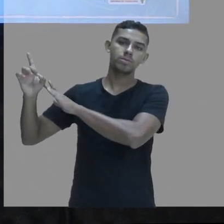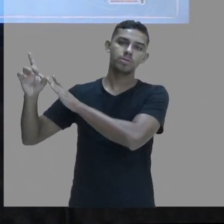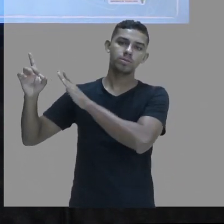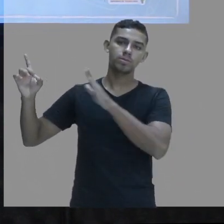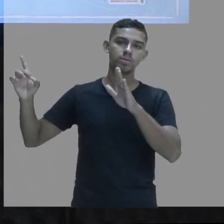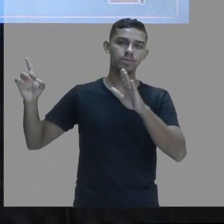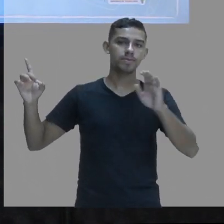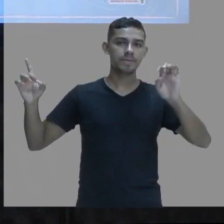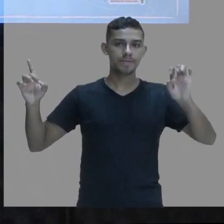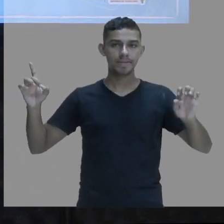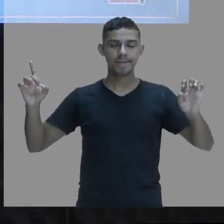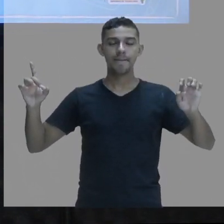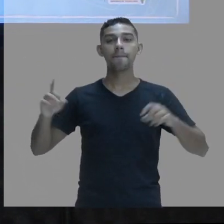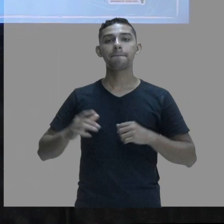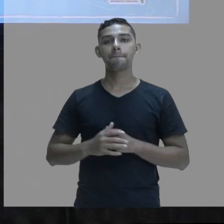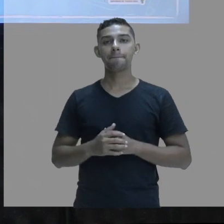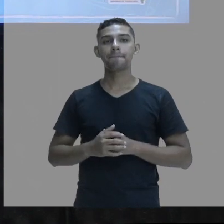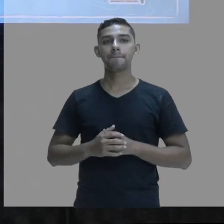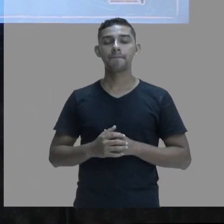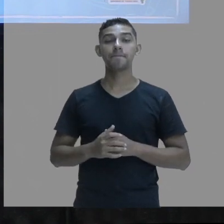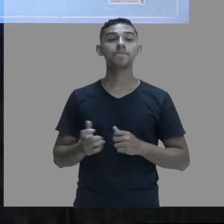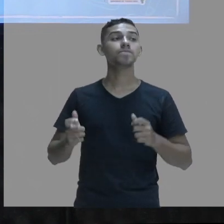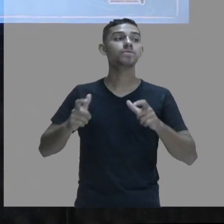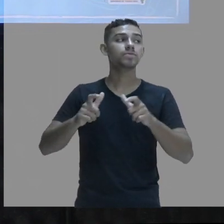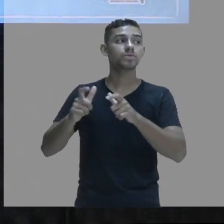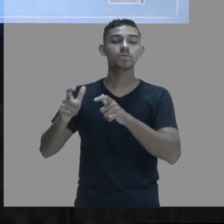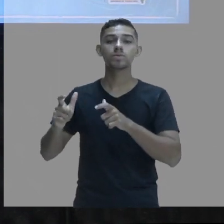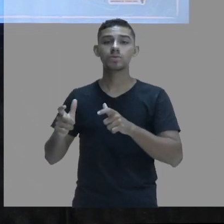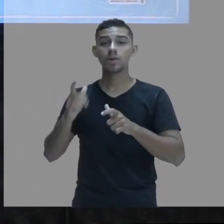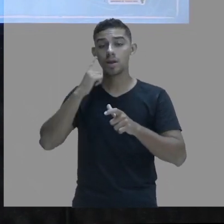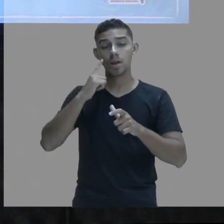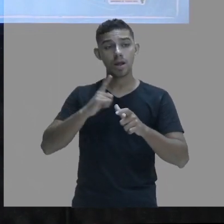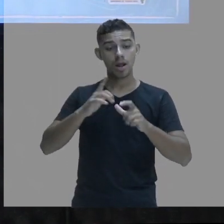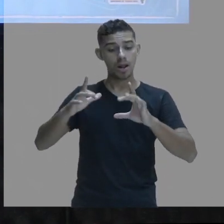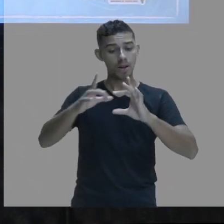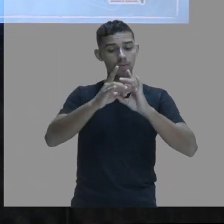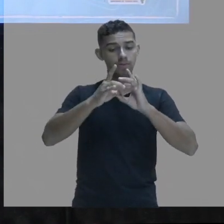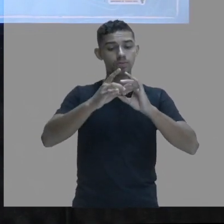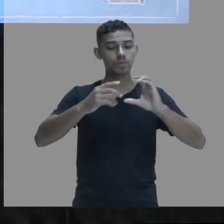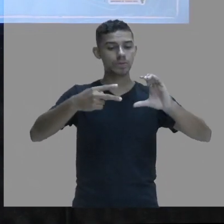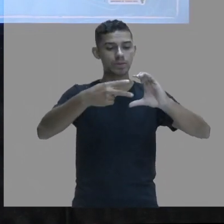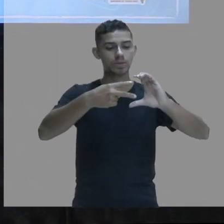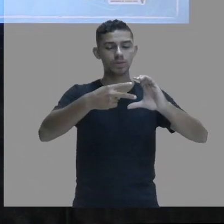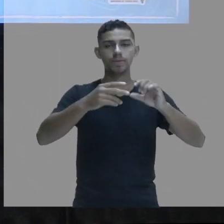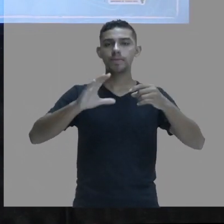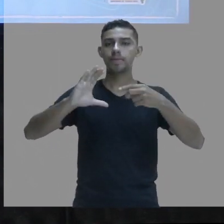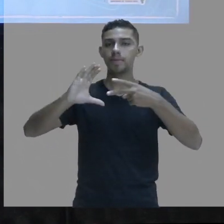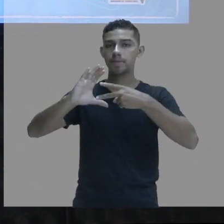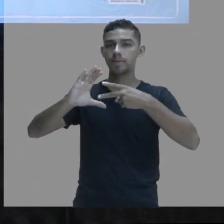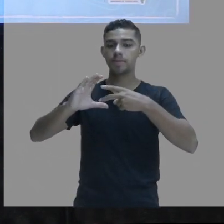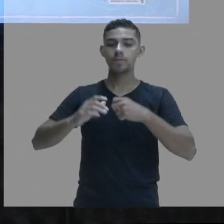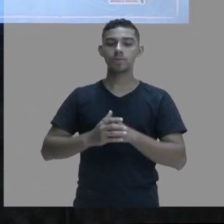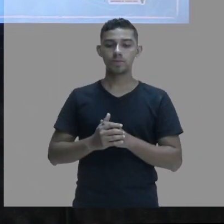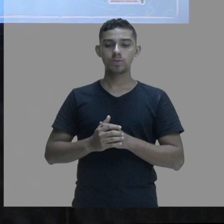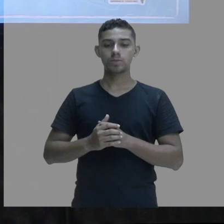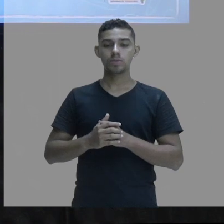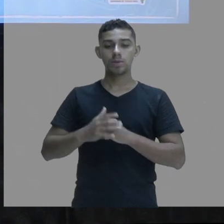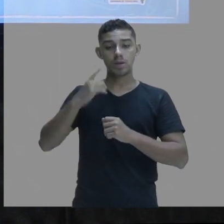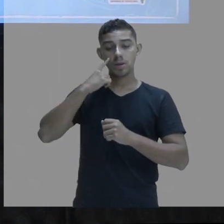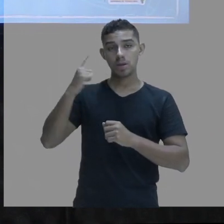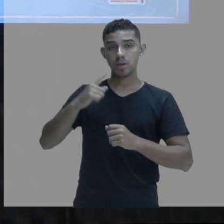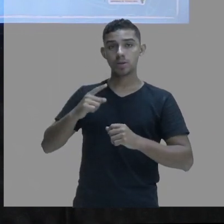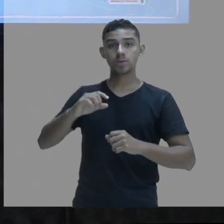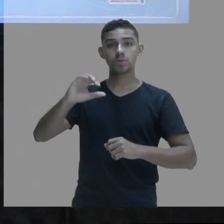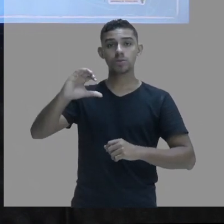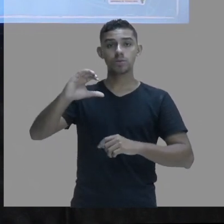para a esquerda. Onde está a ligação dupla? ela está entre os carbonos 2 e 3. Menor